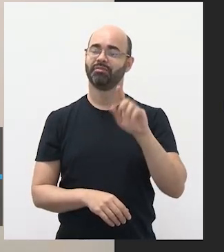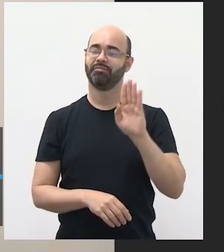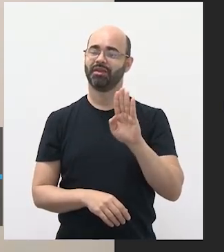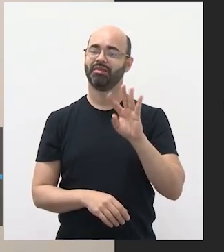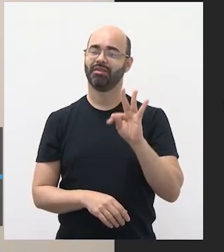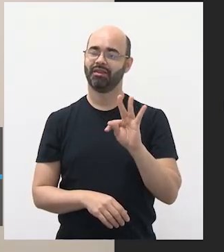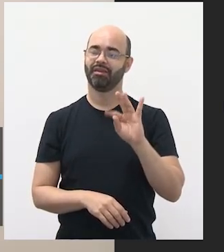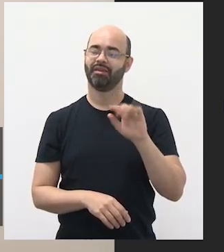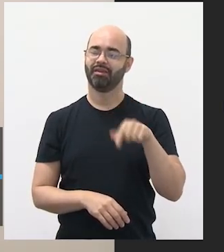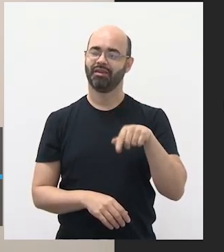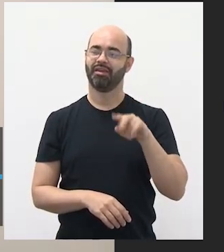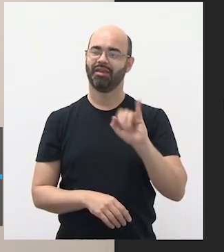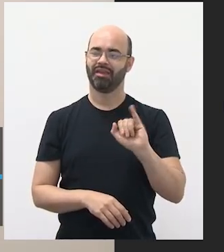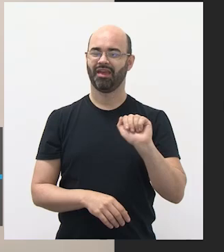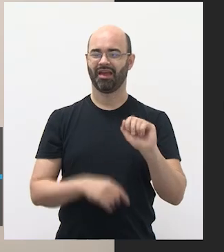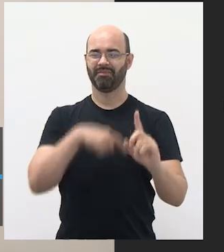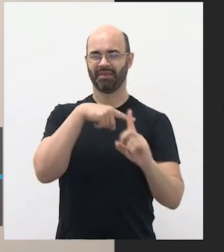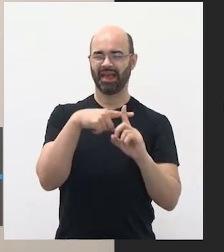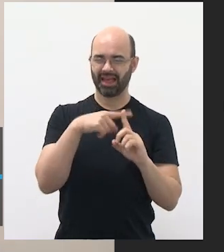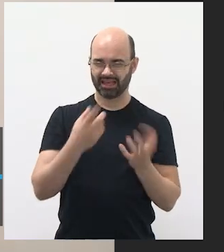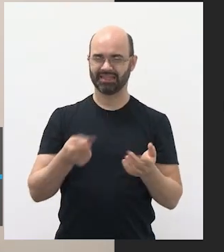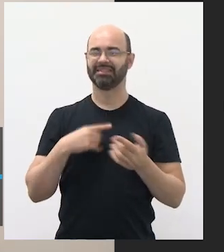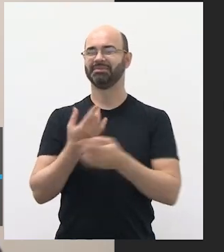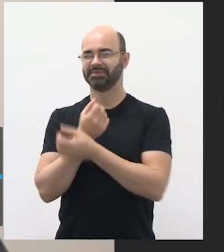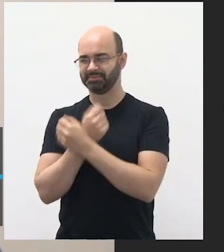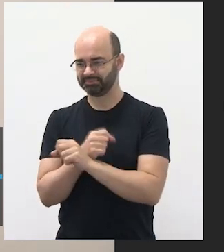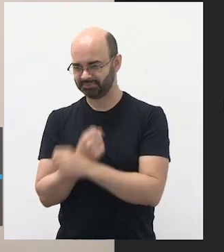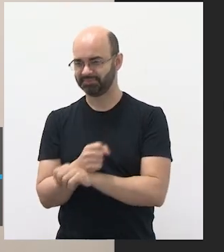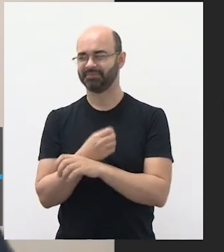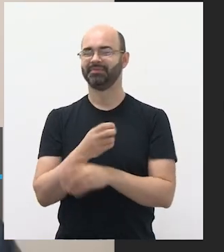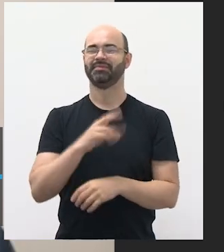mulheres do EJA, as mulheres quilombolas, indígenas,